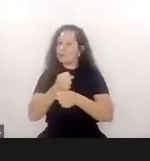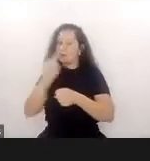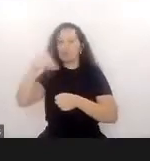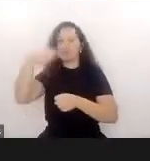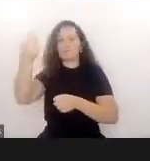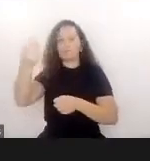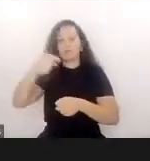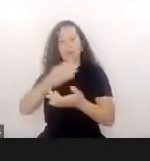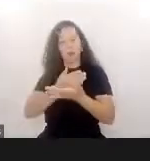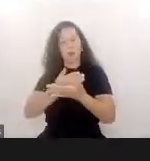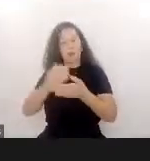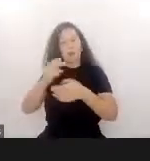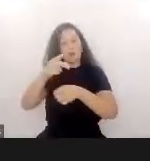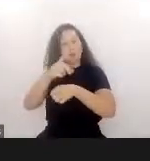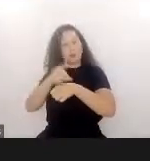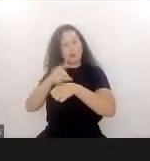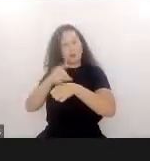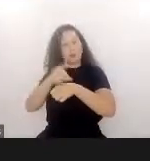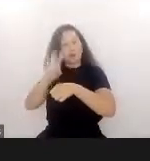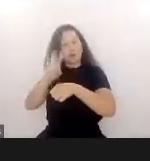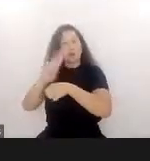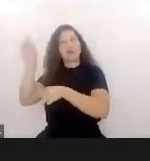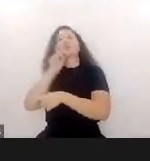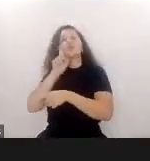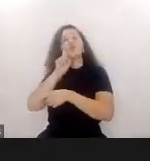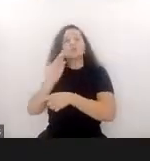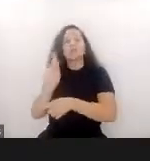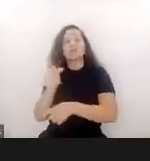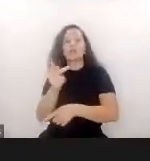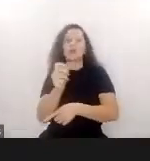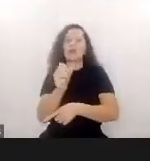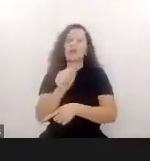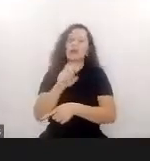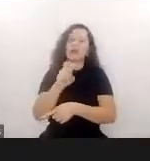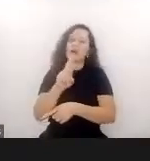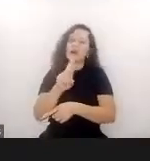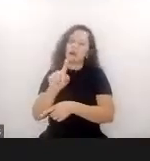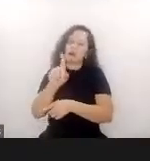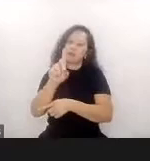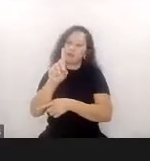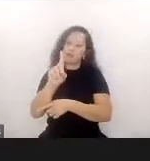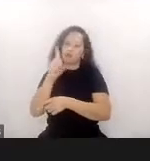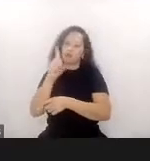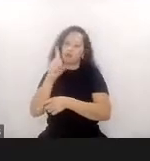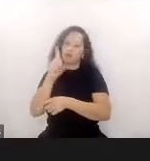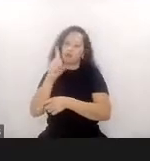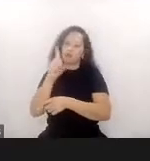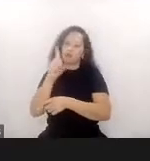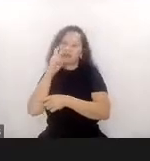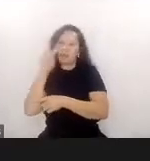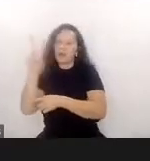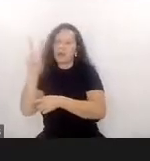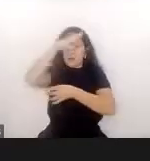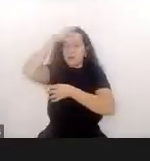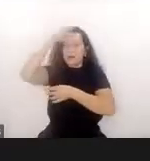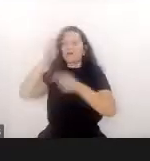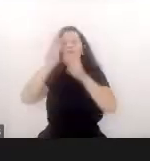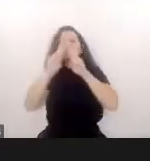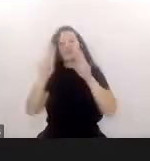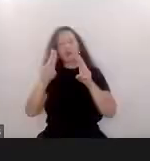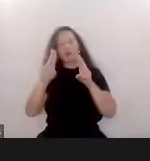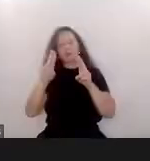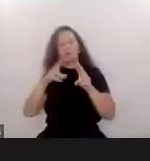mais especificamente para a questão da Amazônia. O título da minha palestra é O Lugar do Mundo, Arquitetura